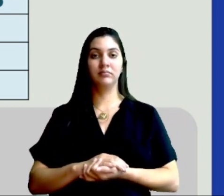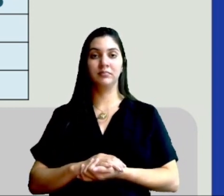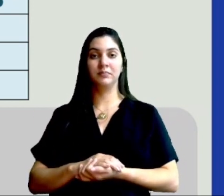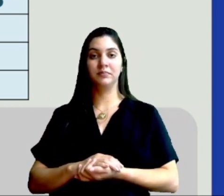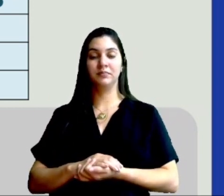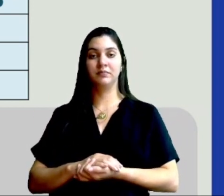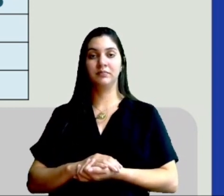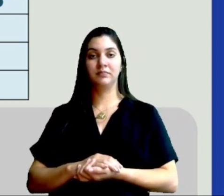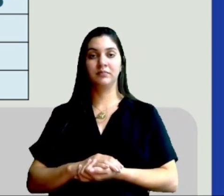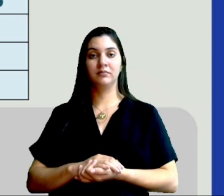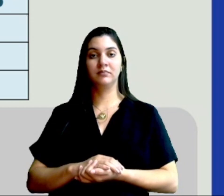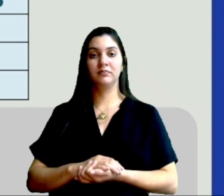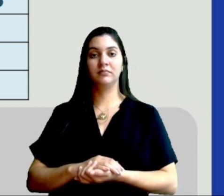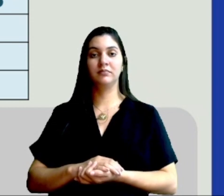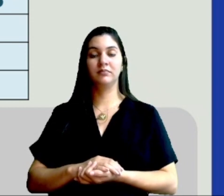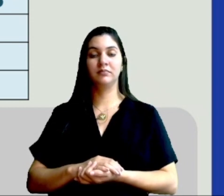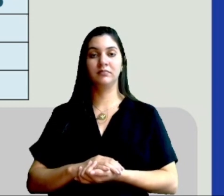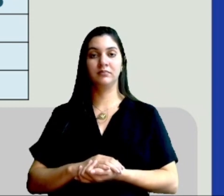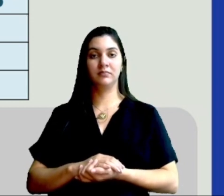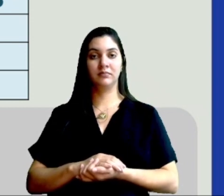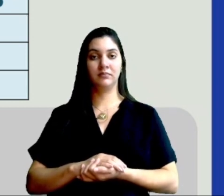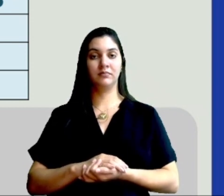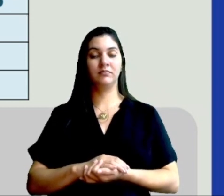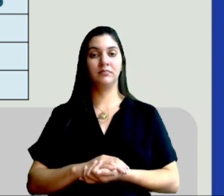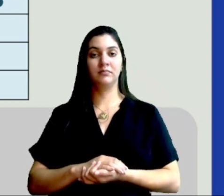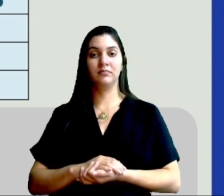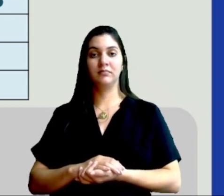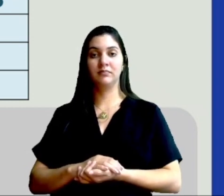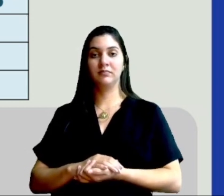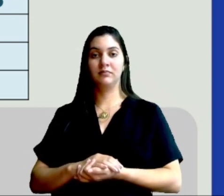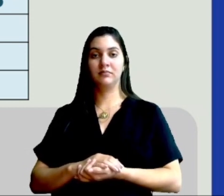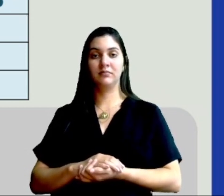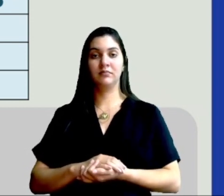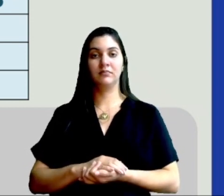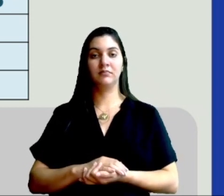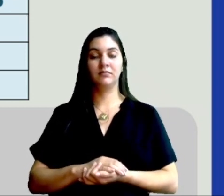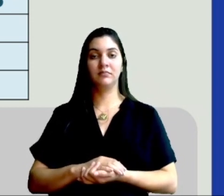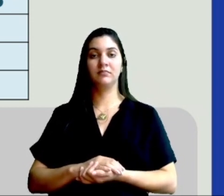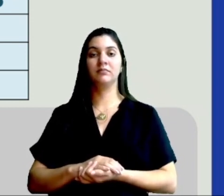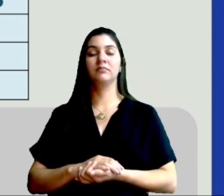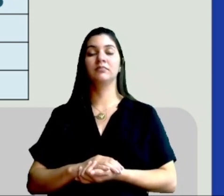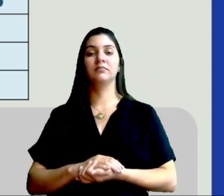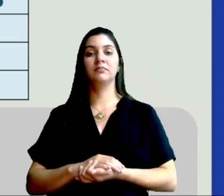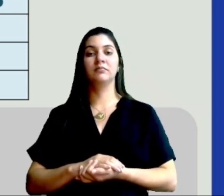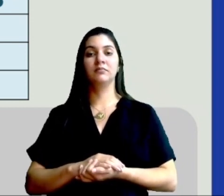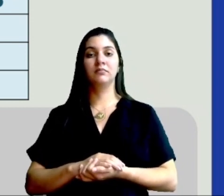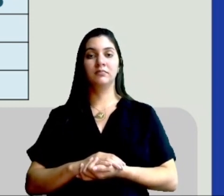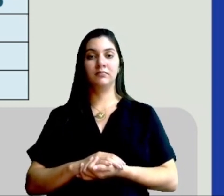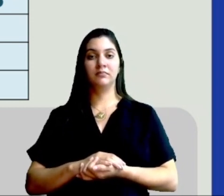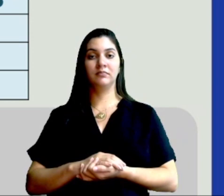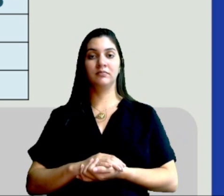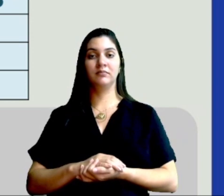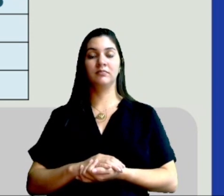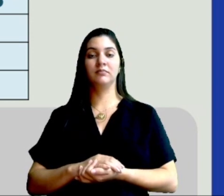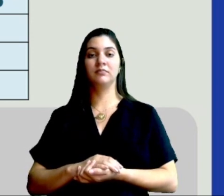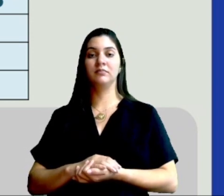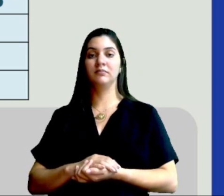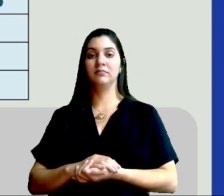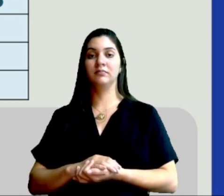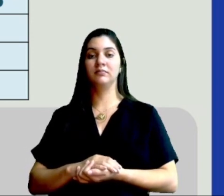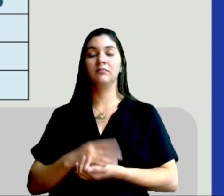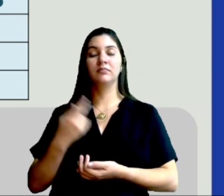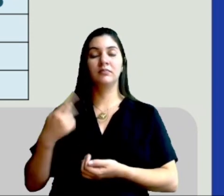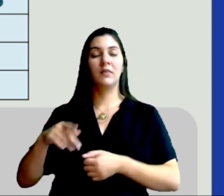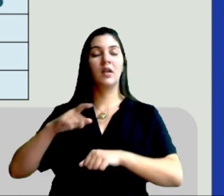hecho, do verbo freír, que significa fritar, é frito ou freído. Aí,